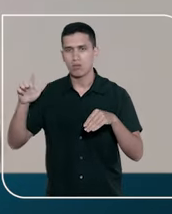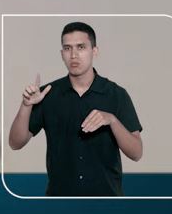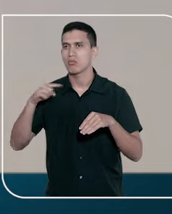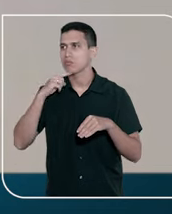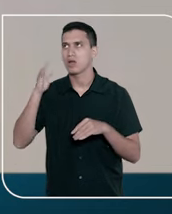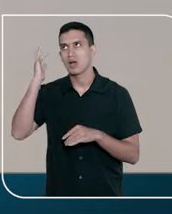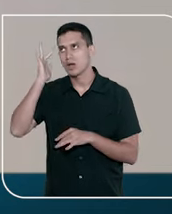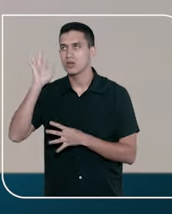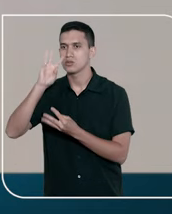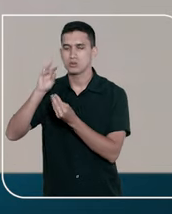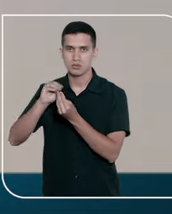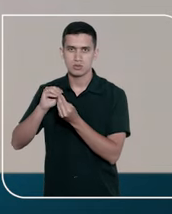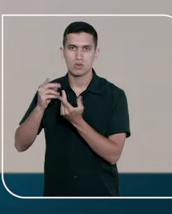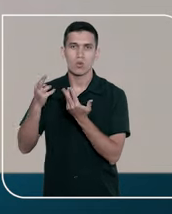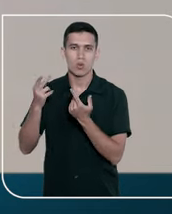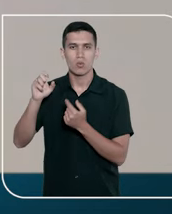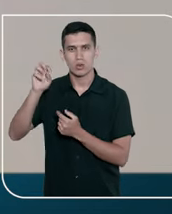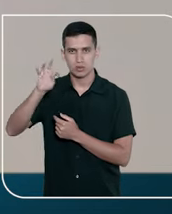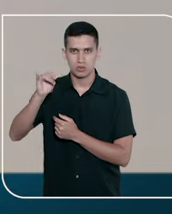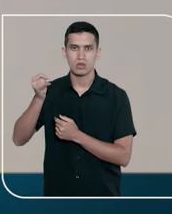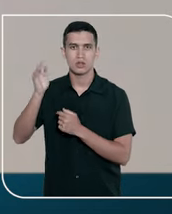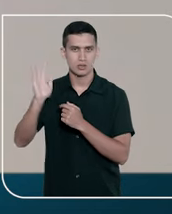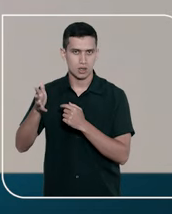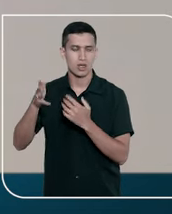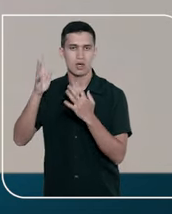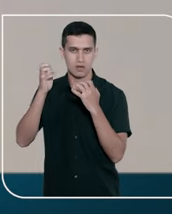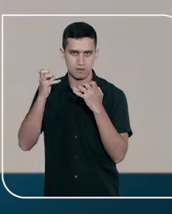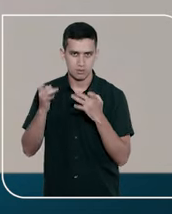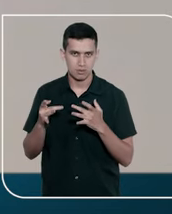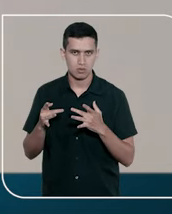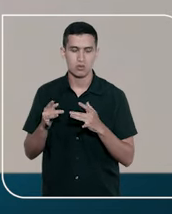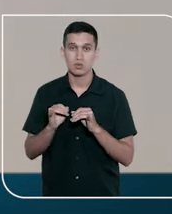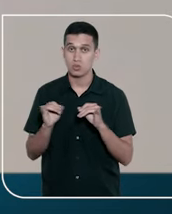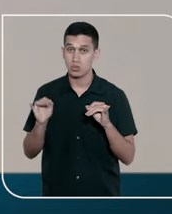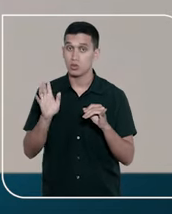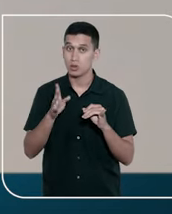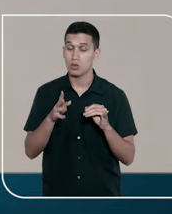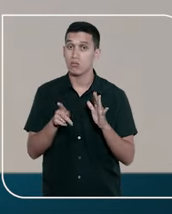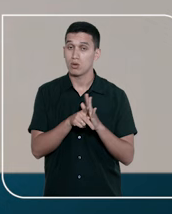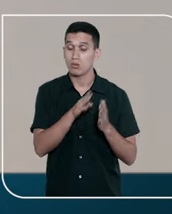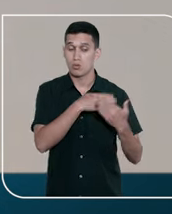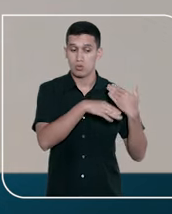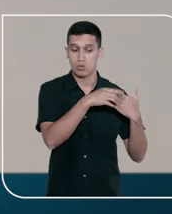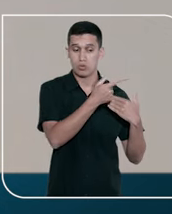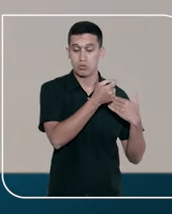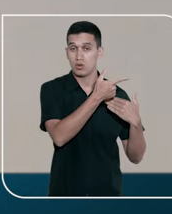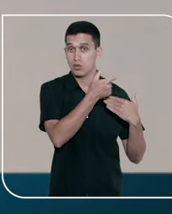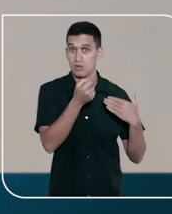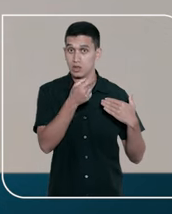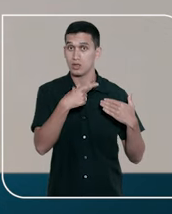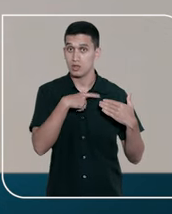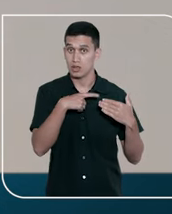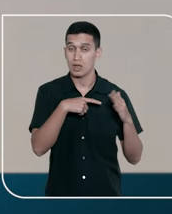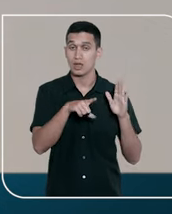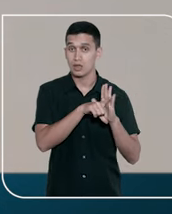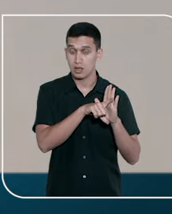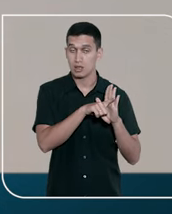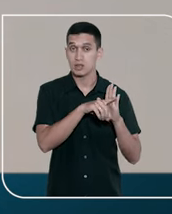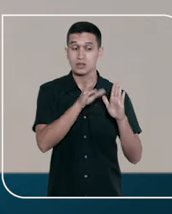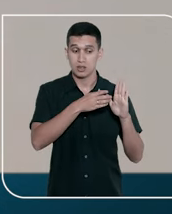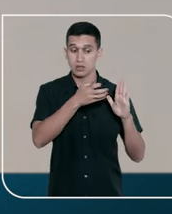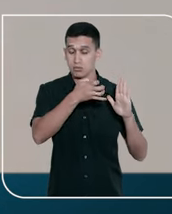já determinou. Nós tivemos em 2020 uma alteração do Código Brasileiro de Aeronáutica pela Lei 14.034, né, em